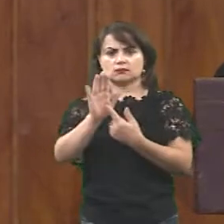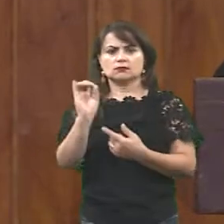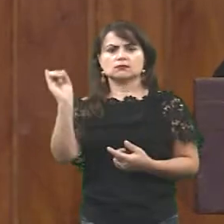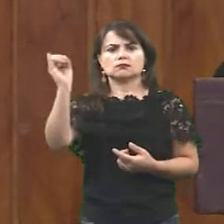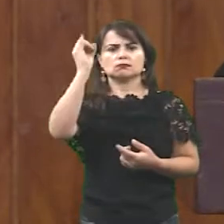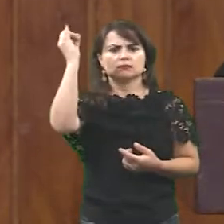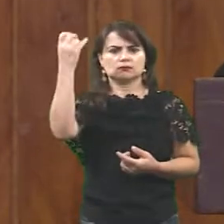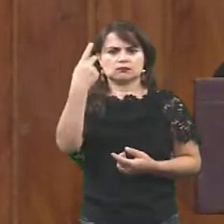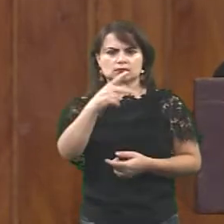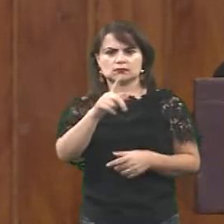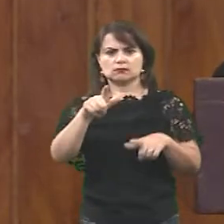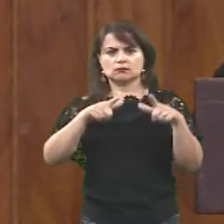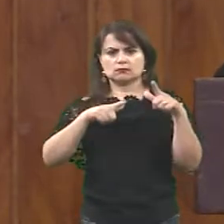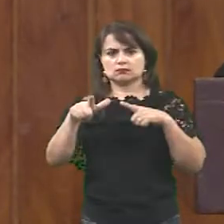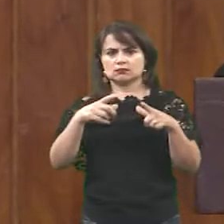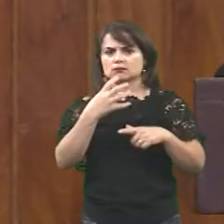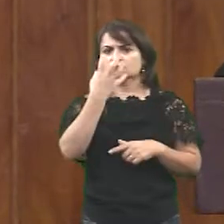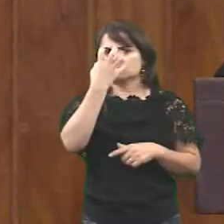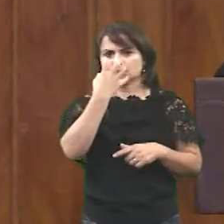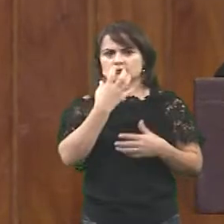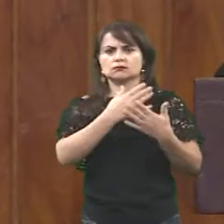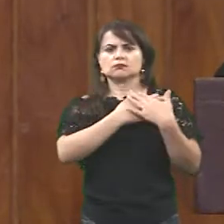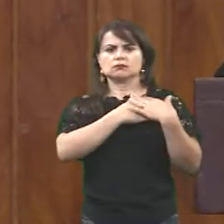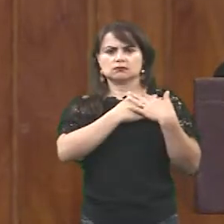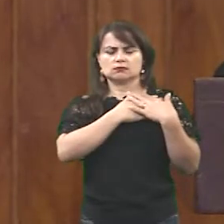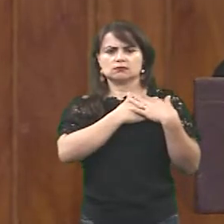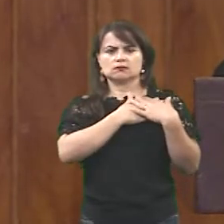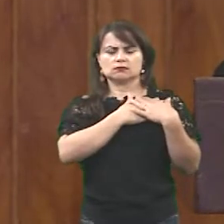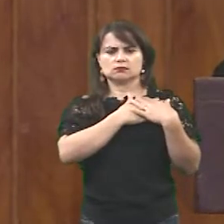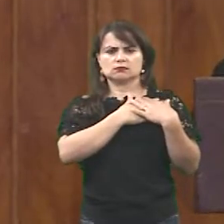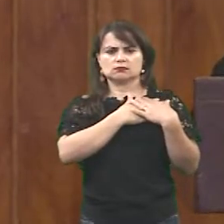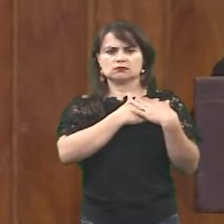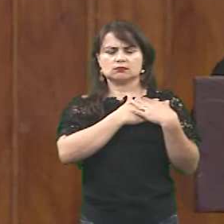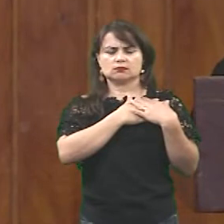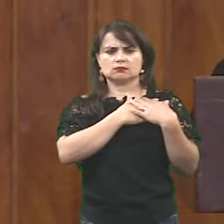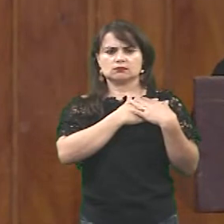sério e de grande responsabilidade,